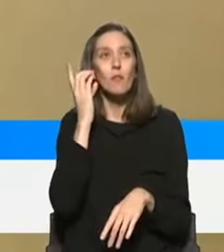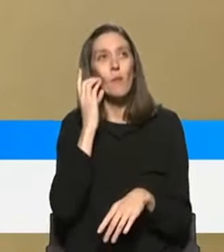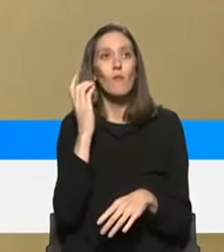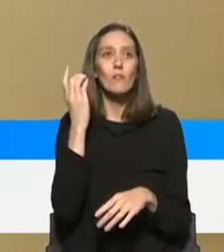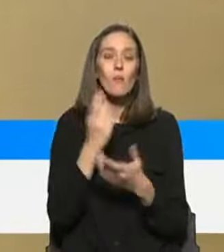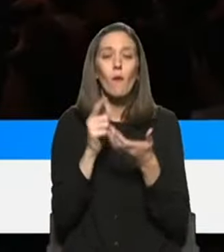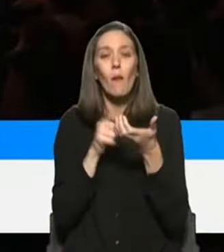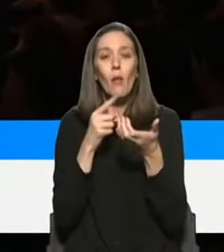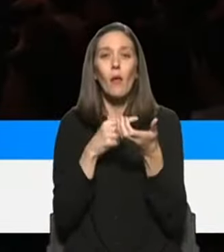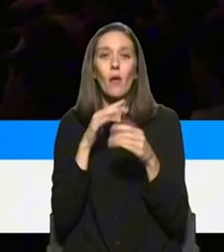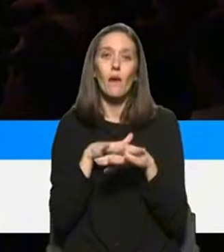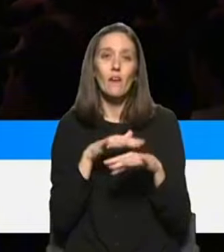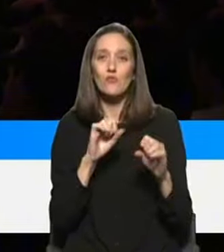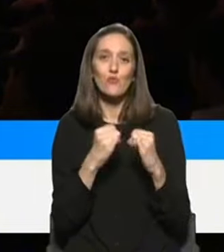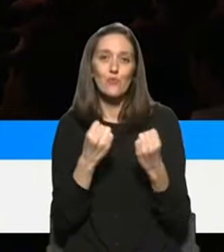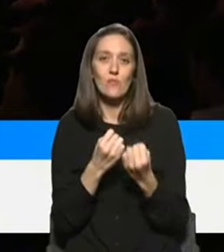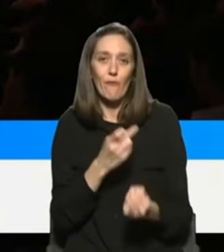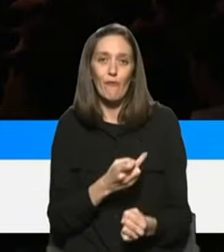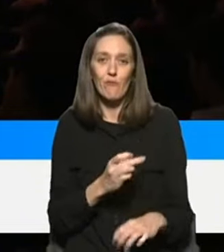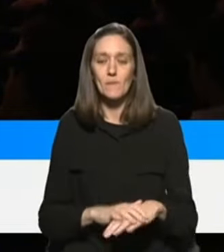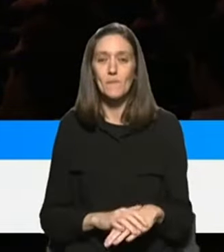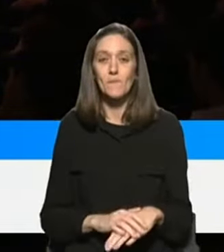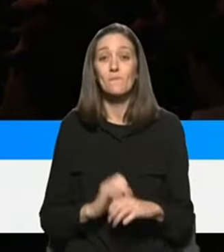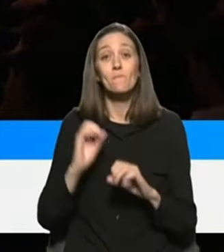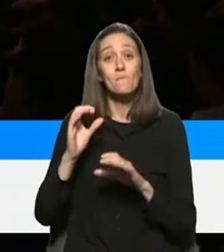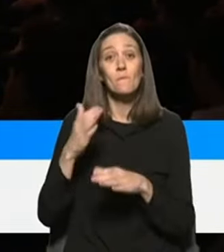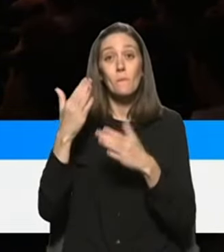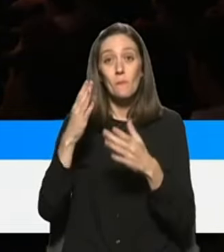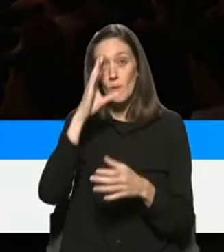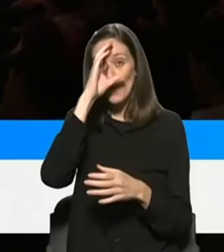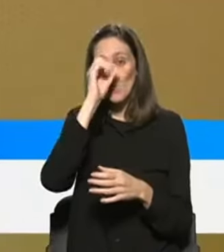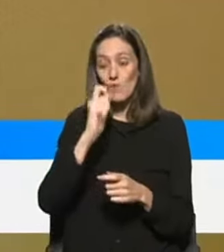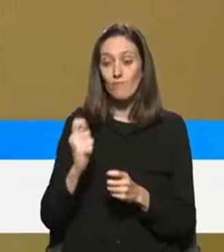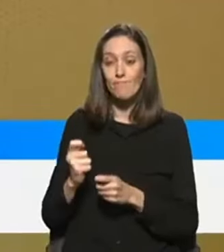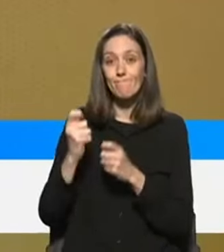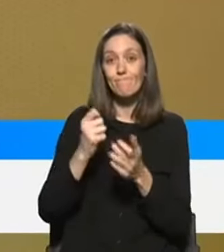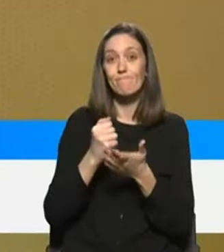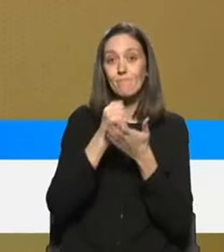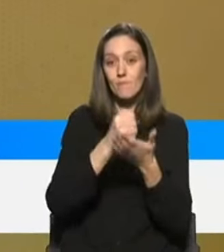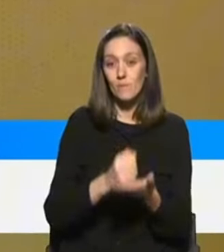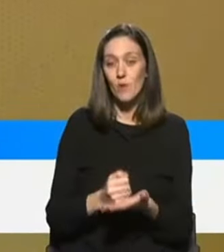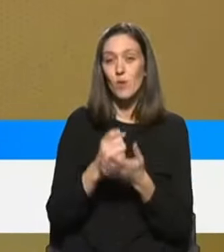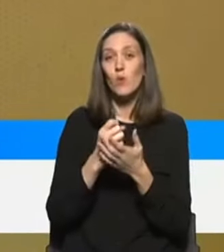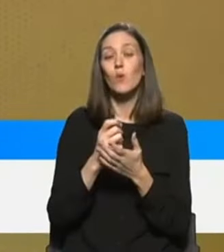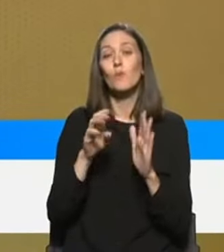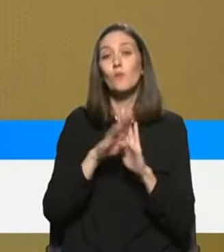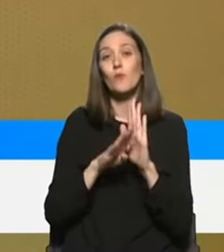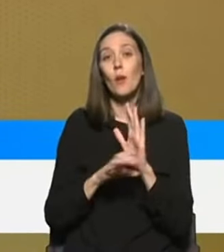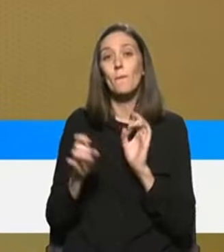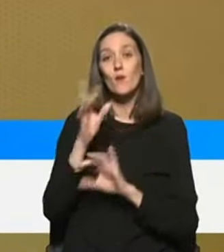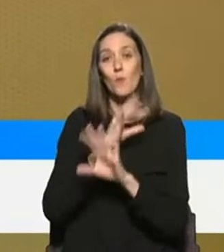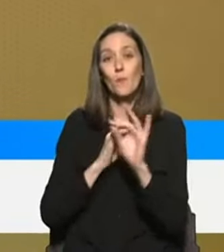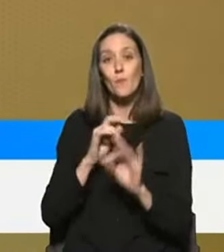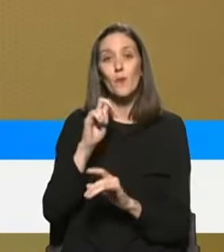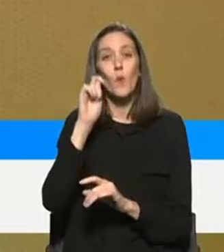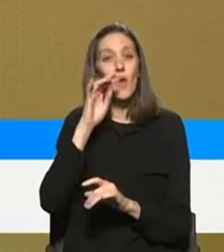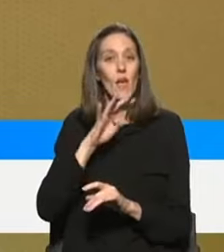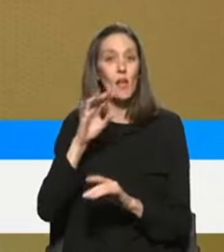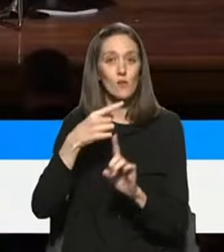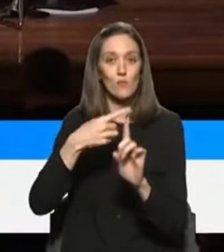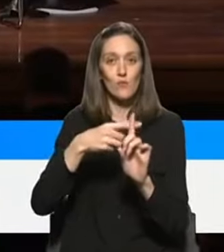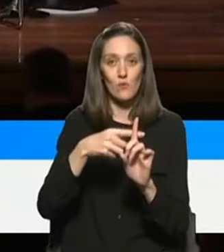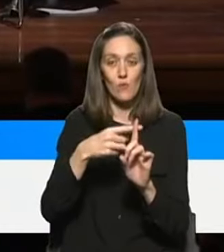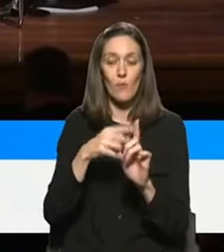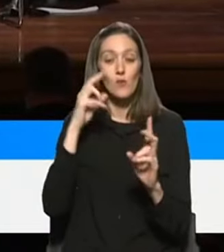das redes sociais. Uma iniciativa do Governo cofinanciada pelo Programa Europeu Erasmus+. Deste encontro deverá sair